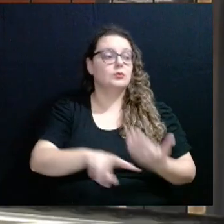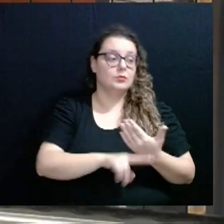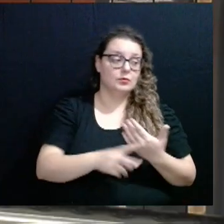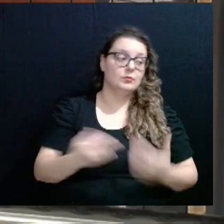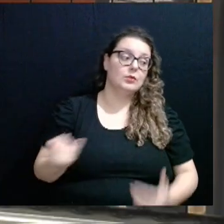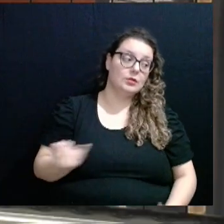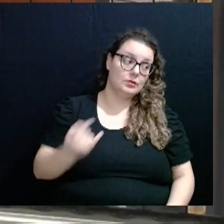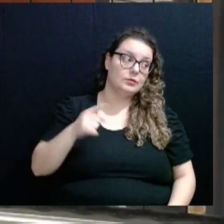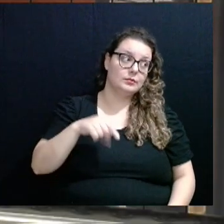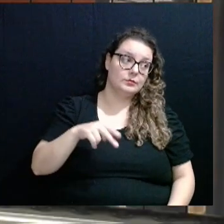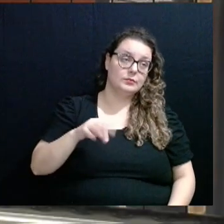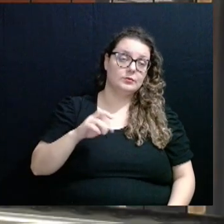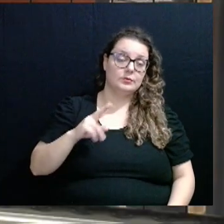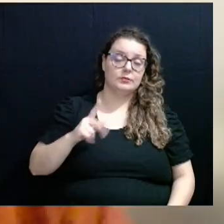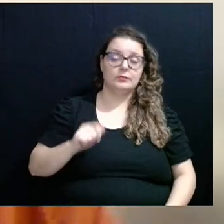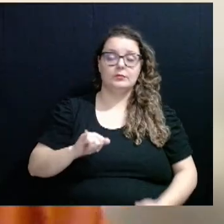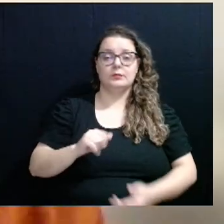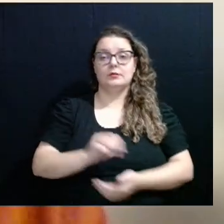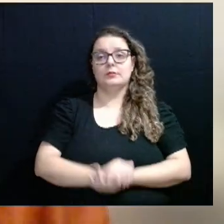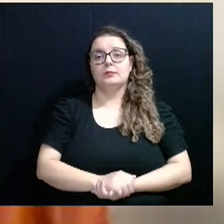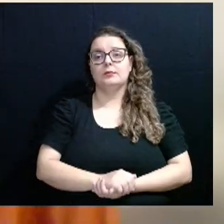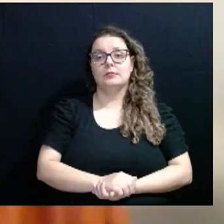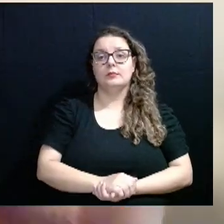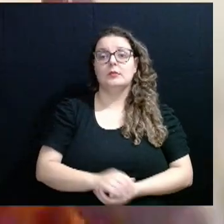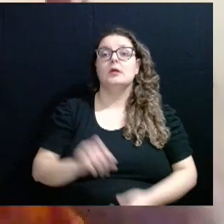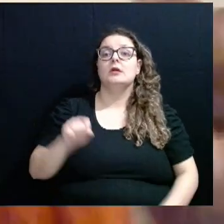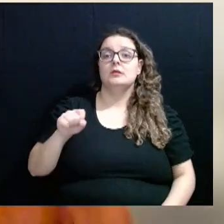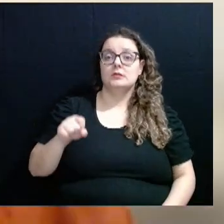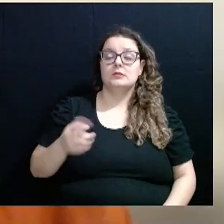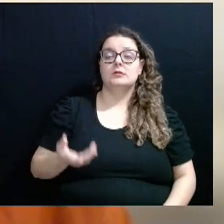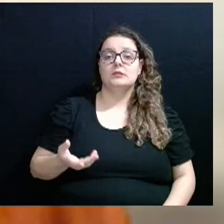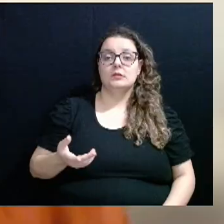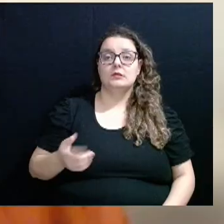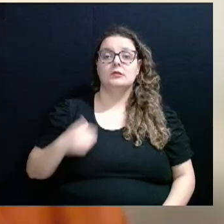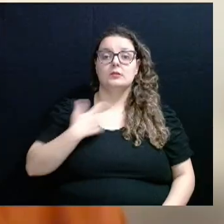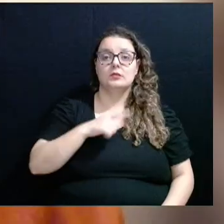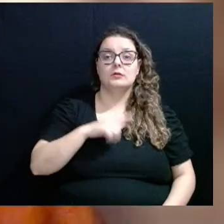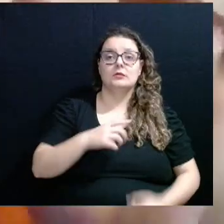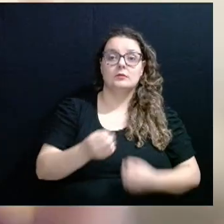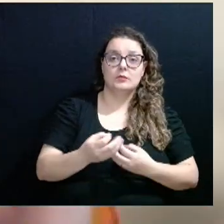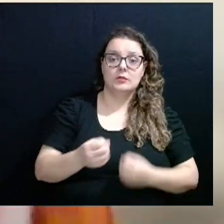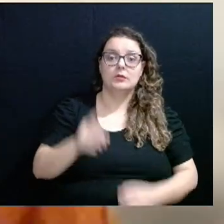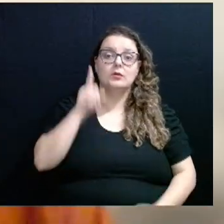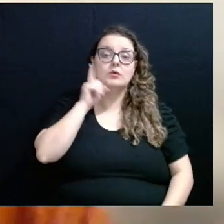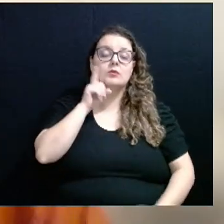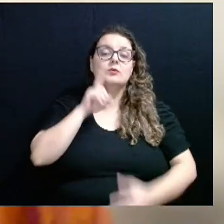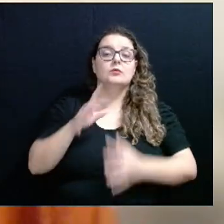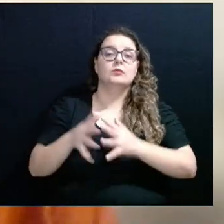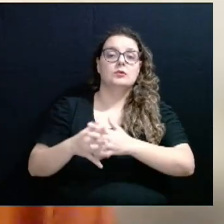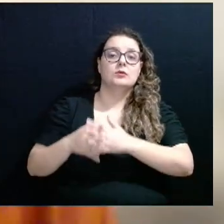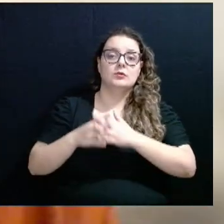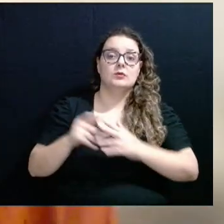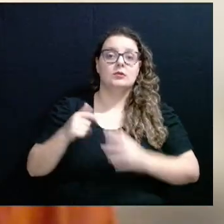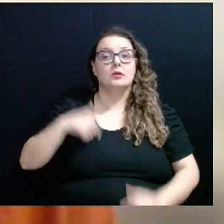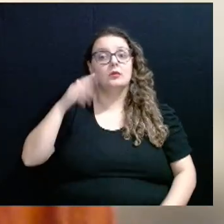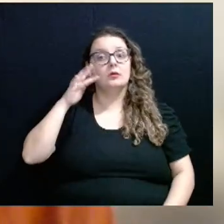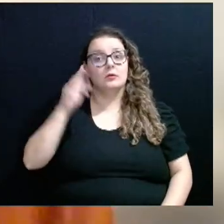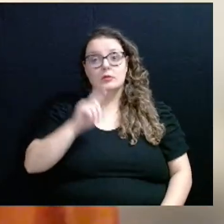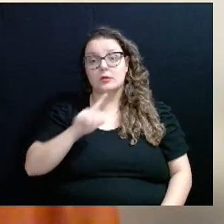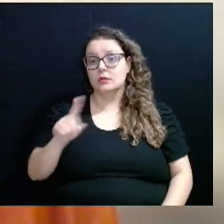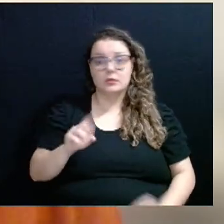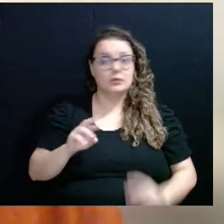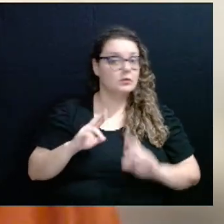Natália. É verdade. A gente tem dados também dos Estados Unidos que eu imagino não sejam muito diferentes